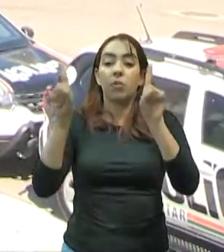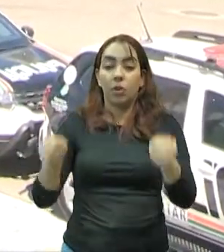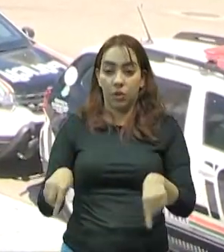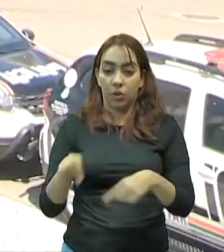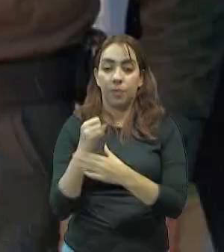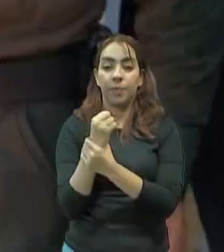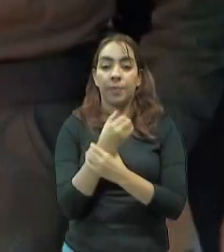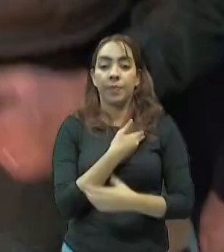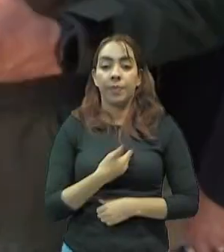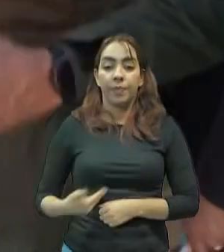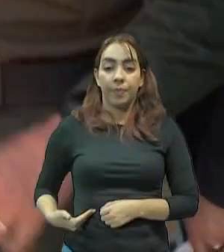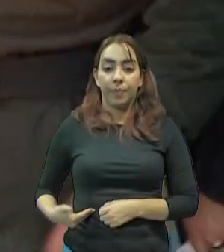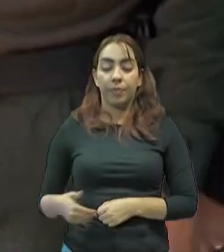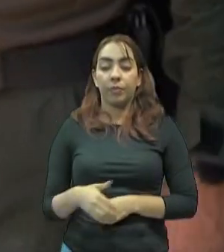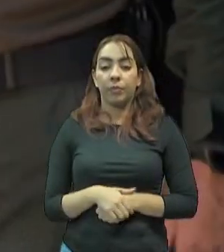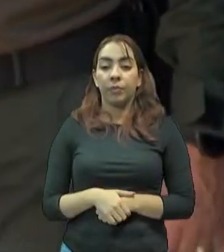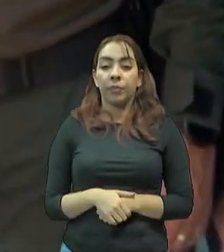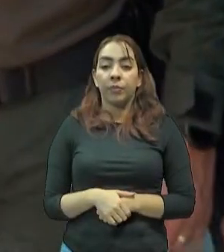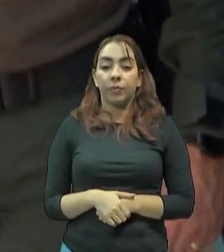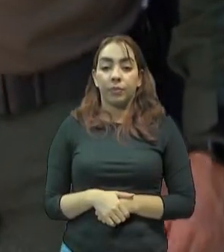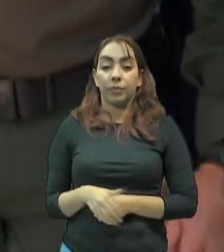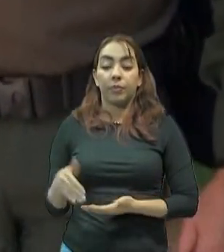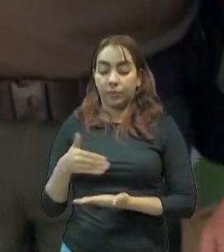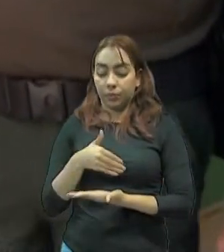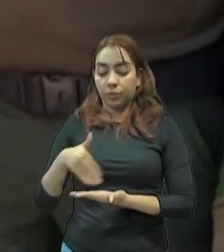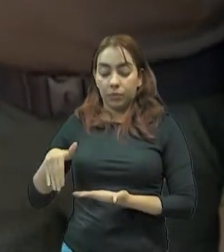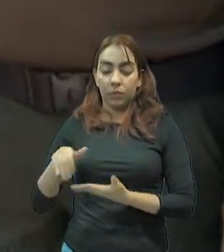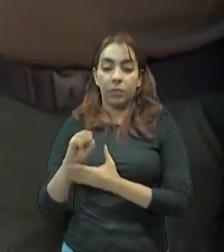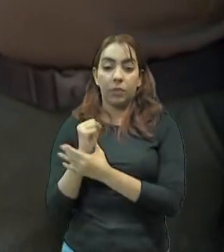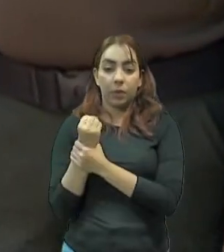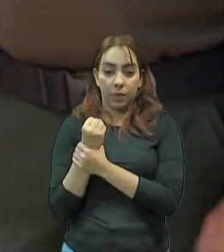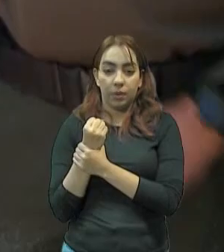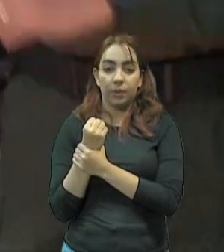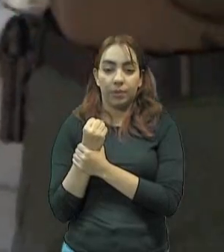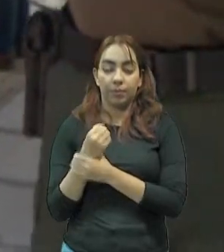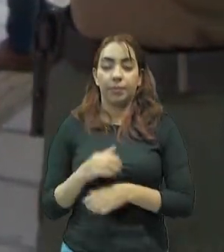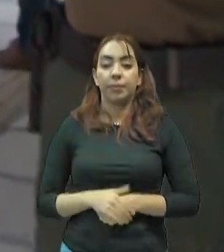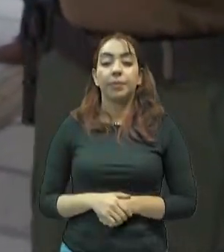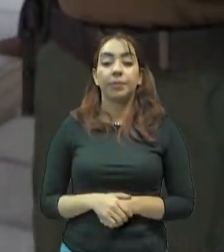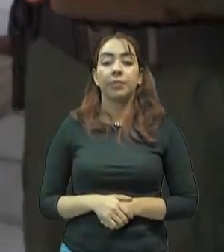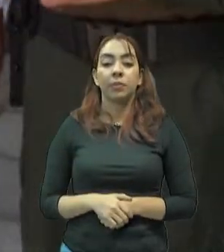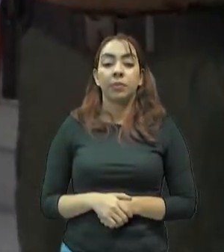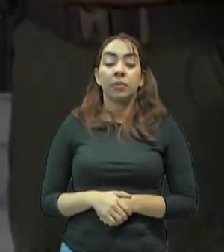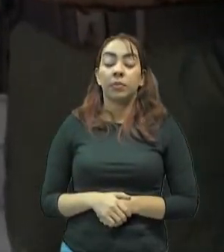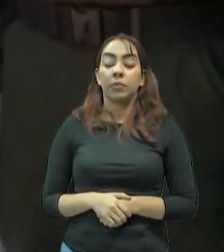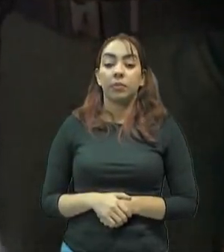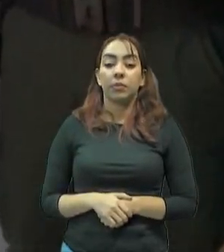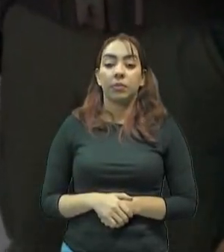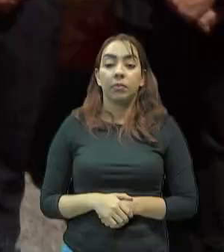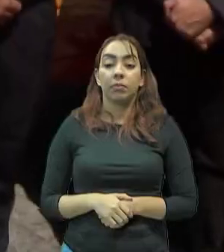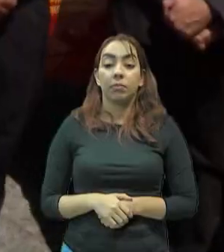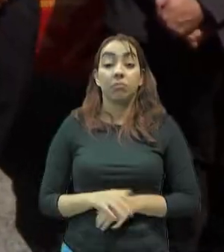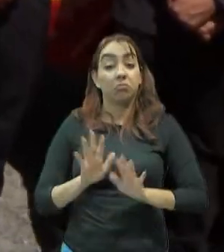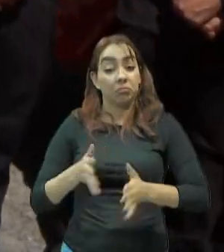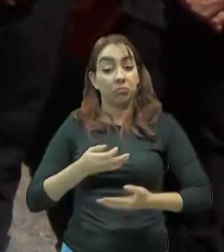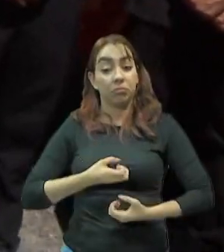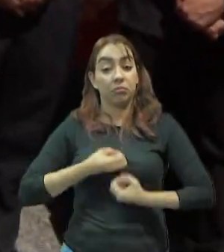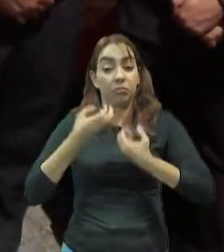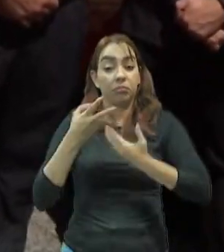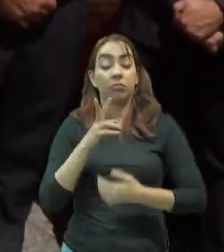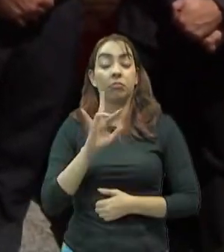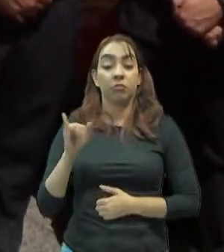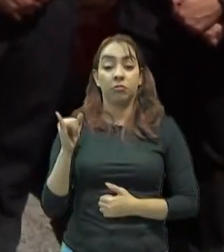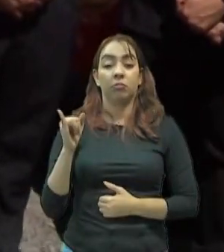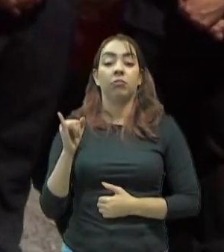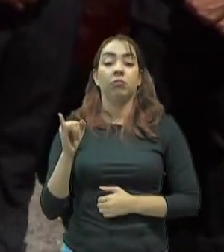com cidadania O Secretário de Segurança Pública do Ceará ressaltou que as viaturas vão fortalecer o trabalho que vem sendo